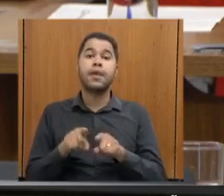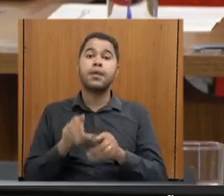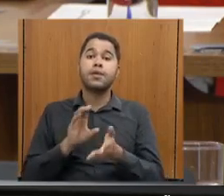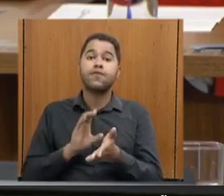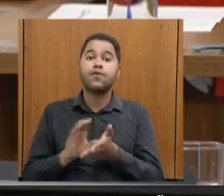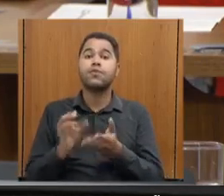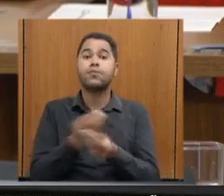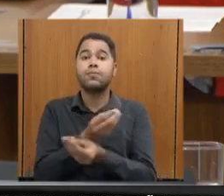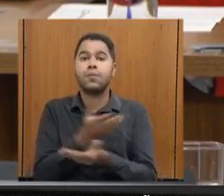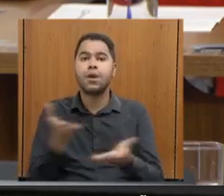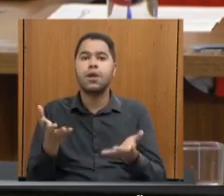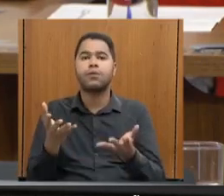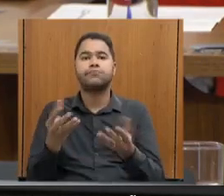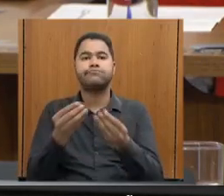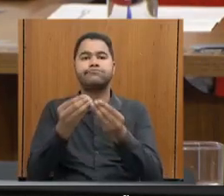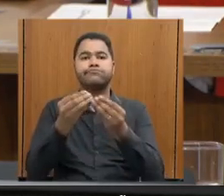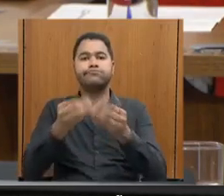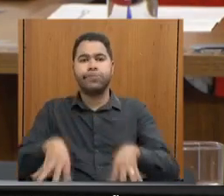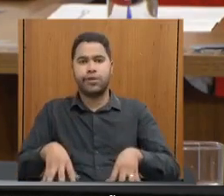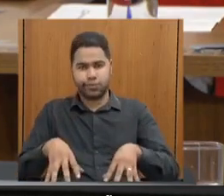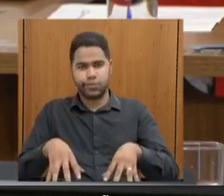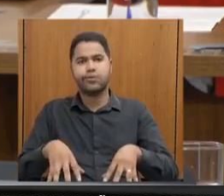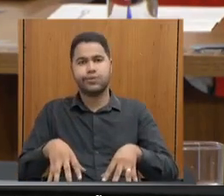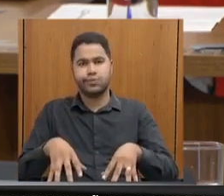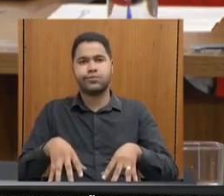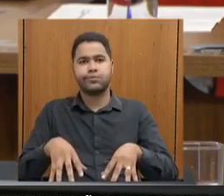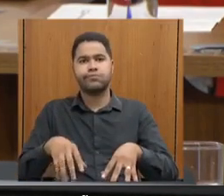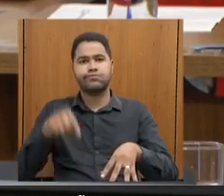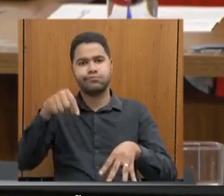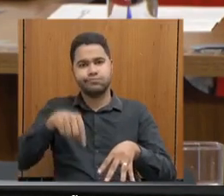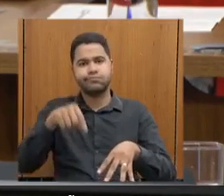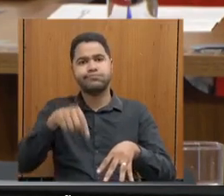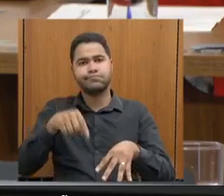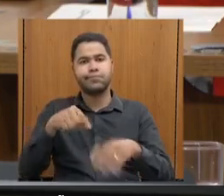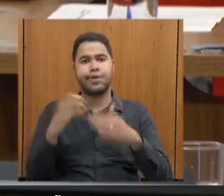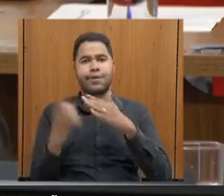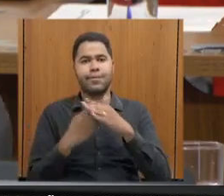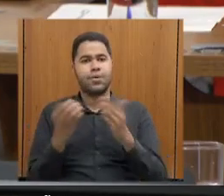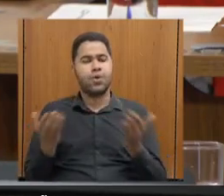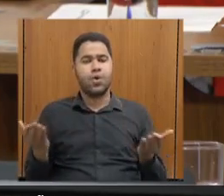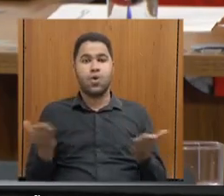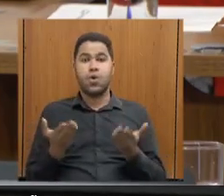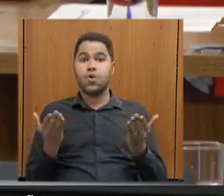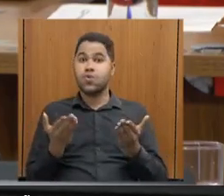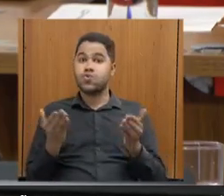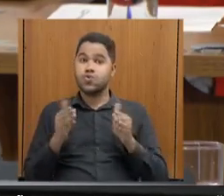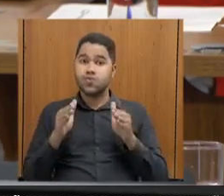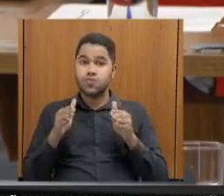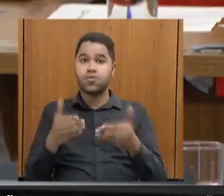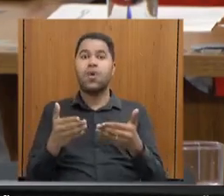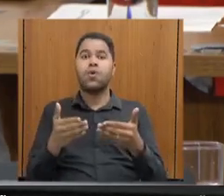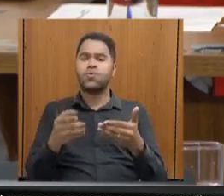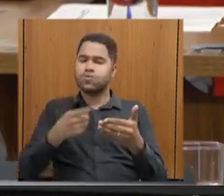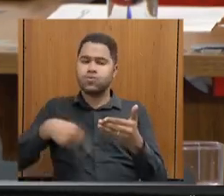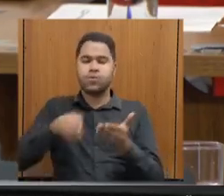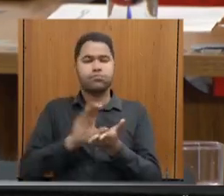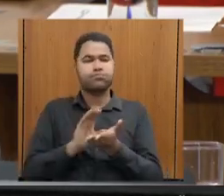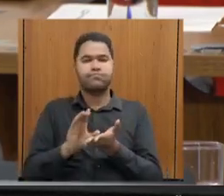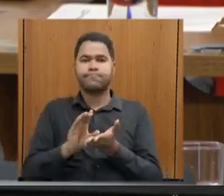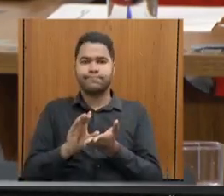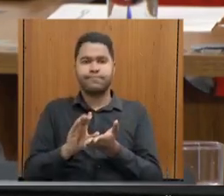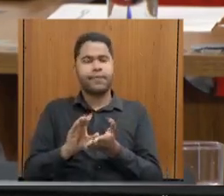que geraram muitos prejuízos para a companhia então hoje o foco dos nossos investimentos